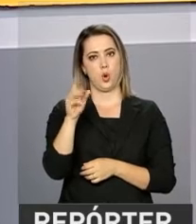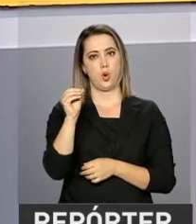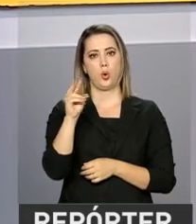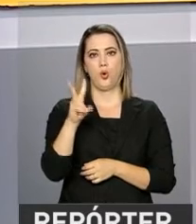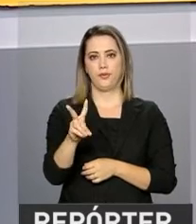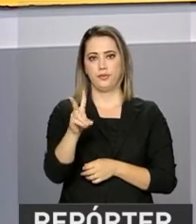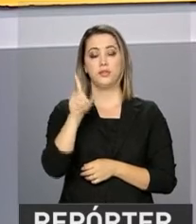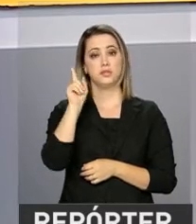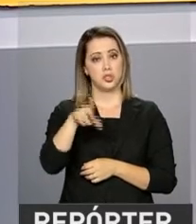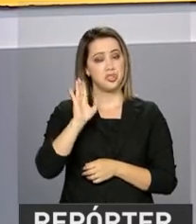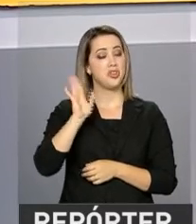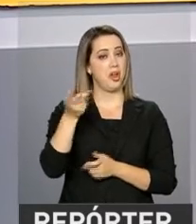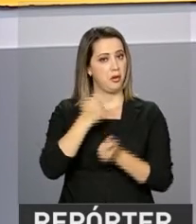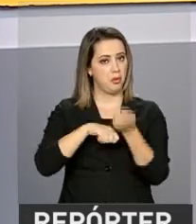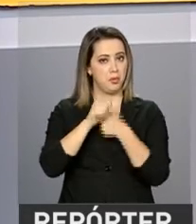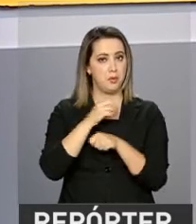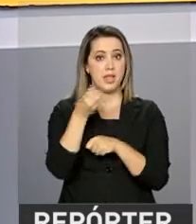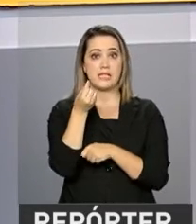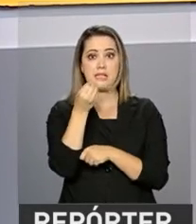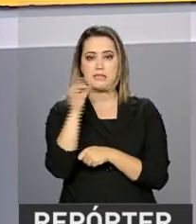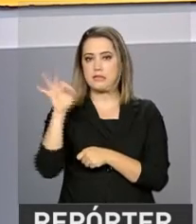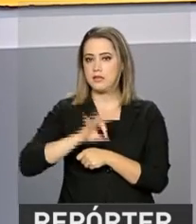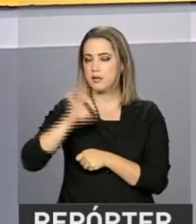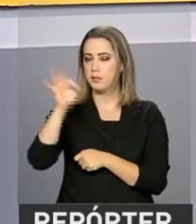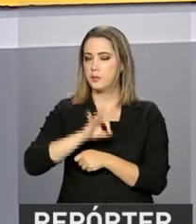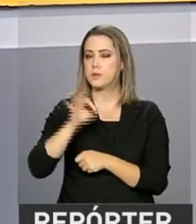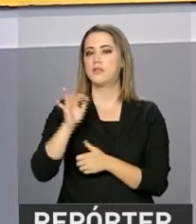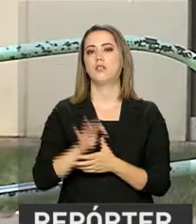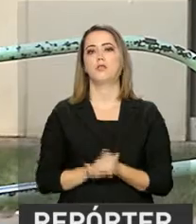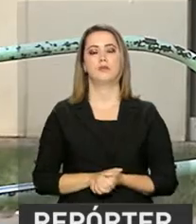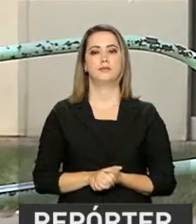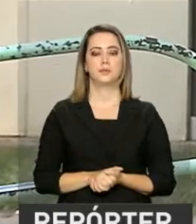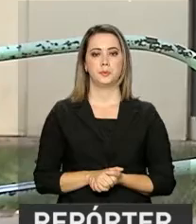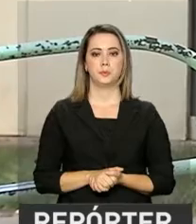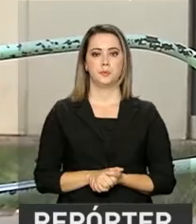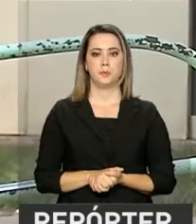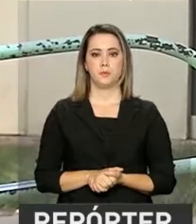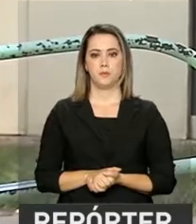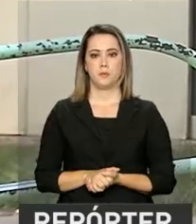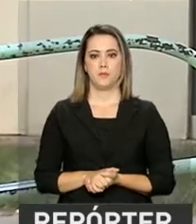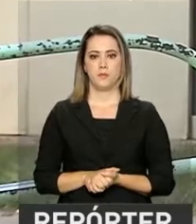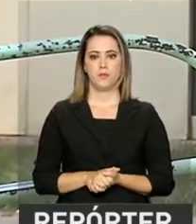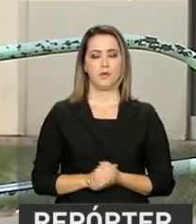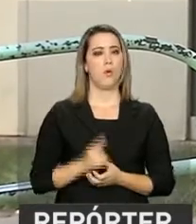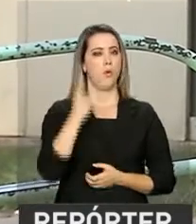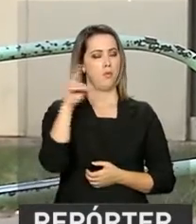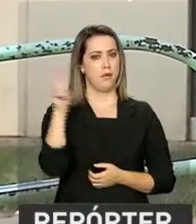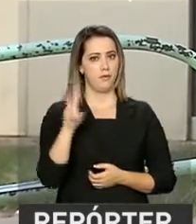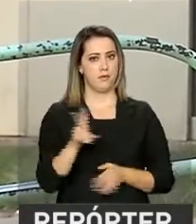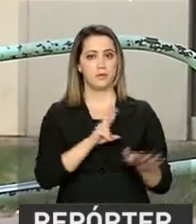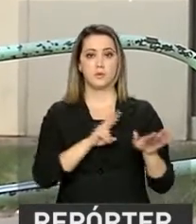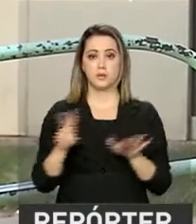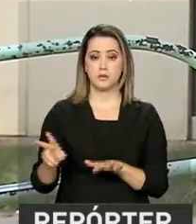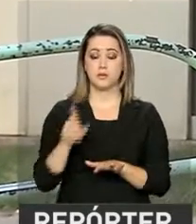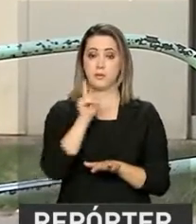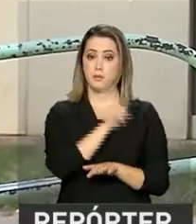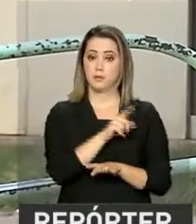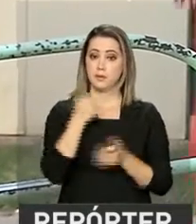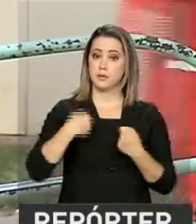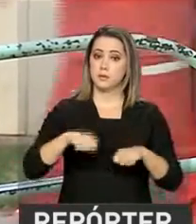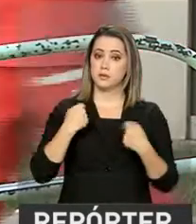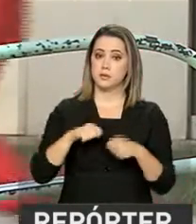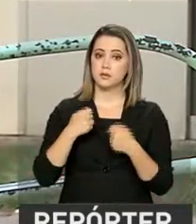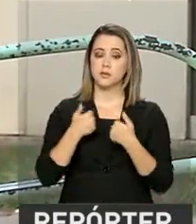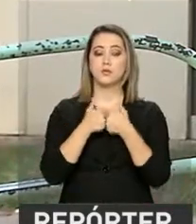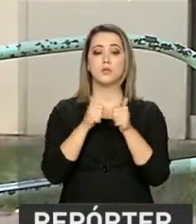mais de 60% para os cofres públicos pelo menos uma vez por semana patrícia precisa